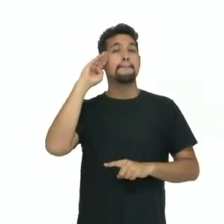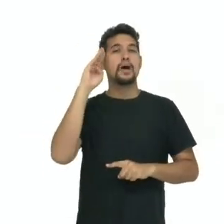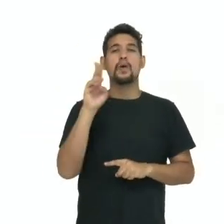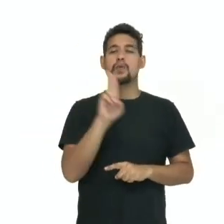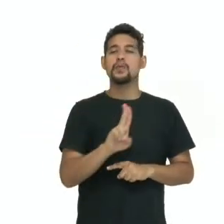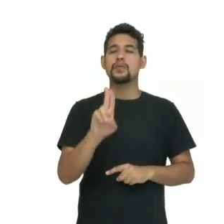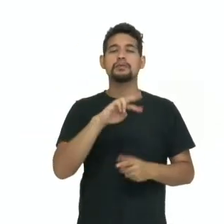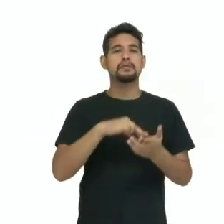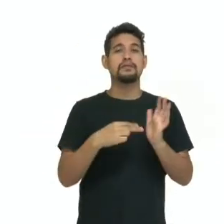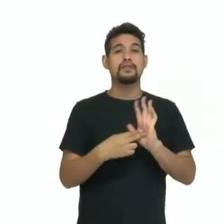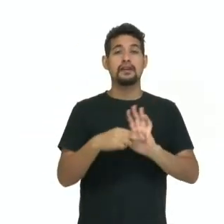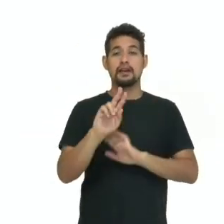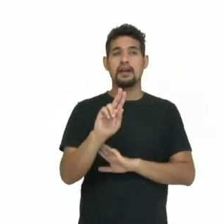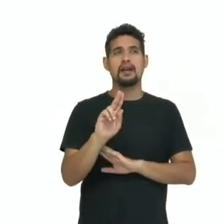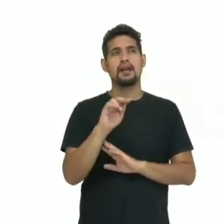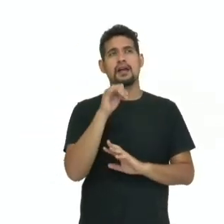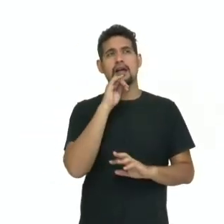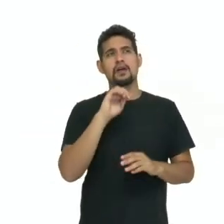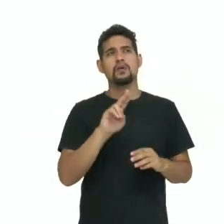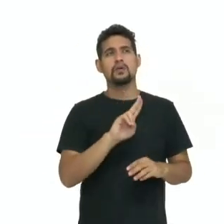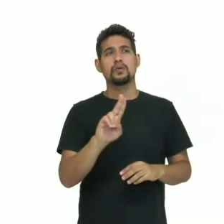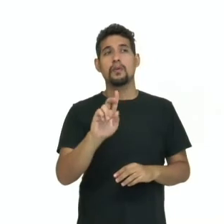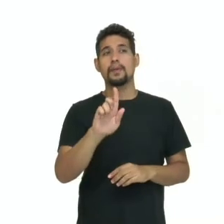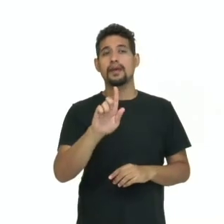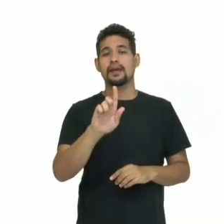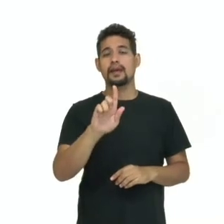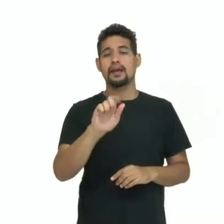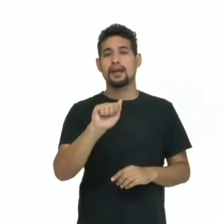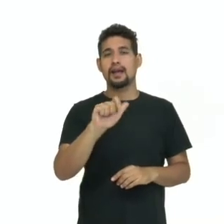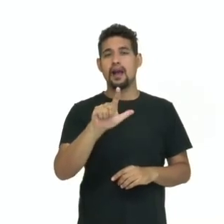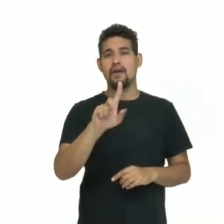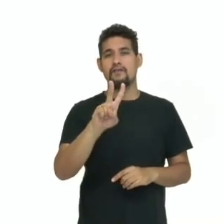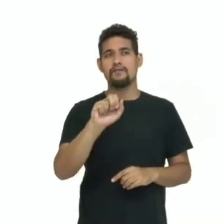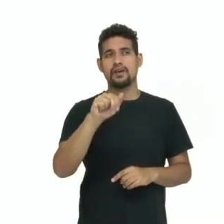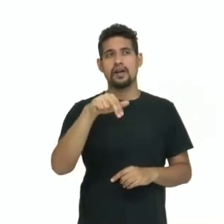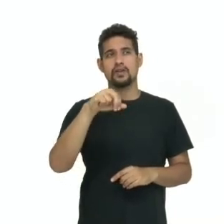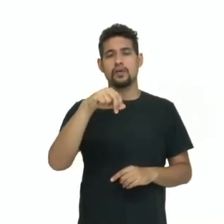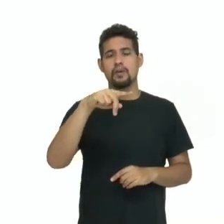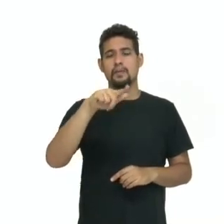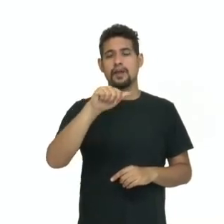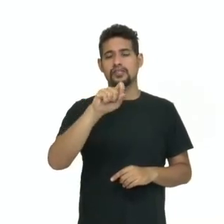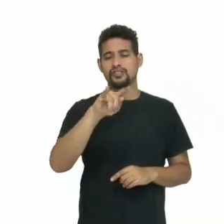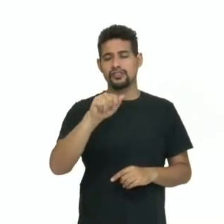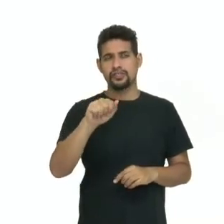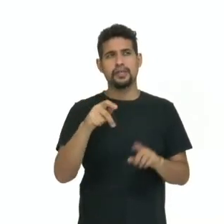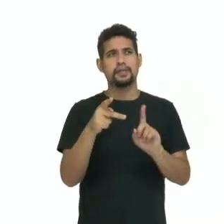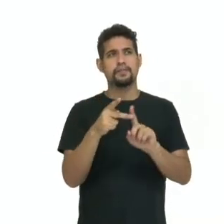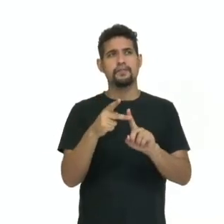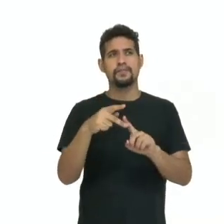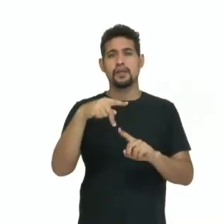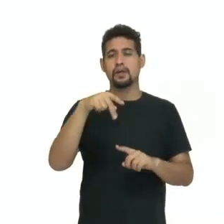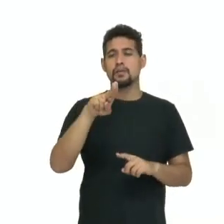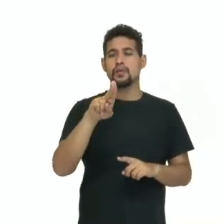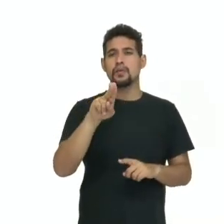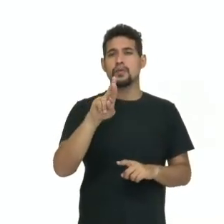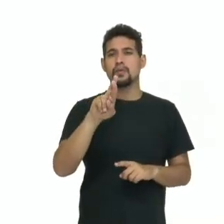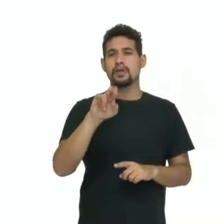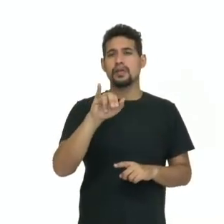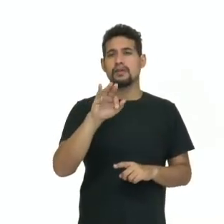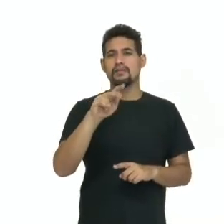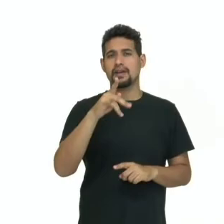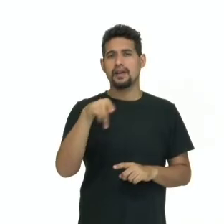aplicações são a galvanoplastia, galvanização ou eletrodeposição e a purificação de metais, ou